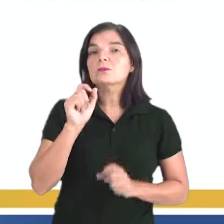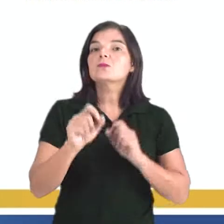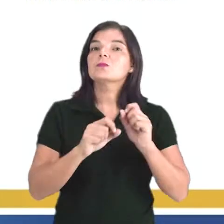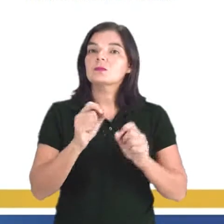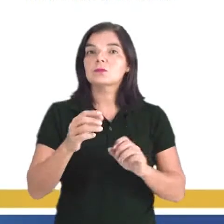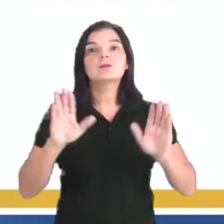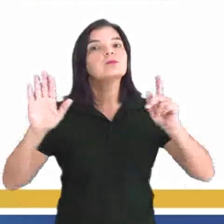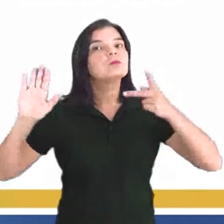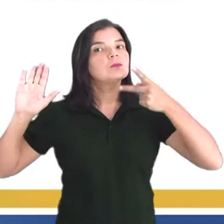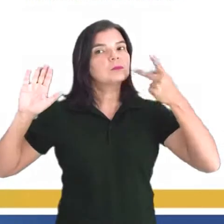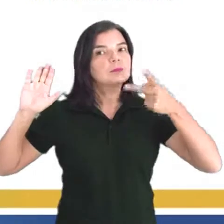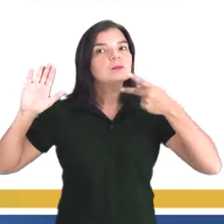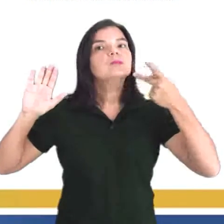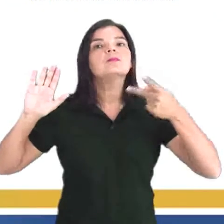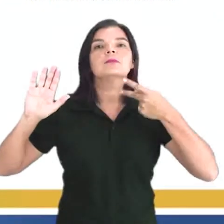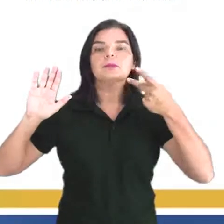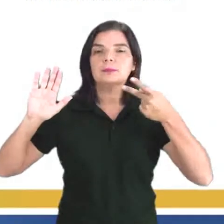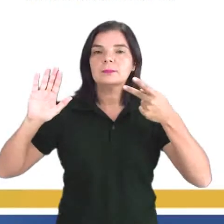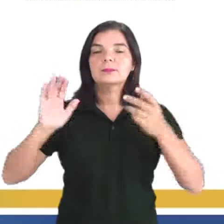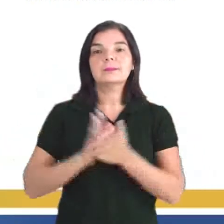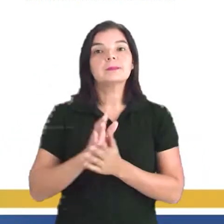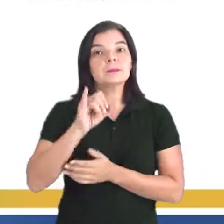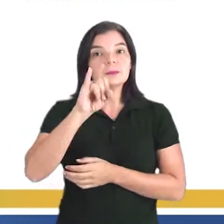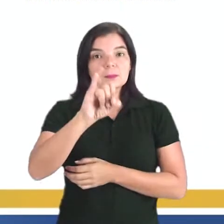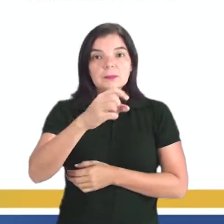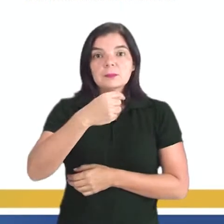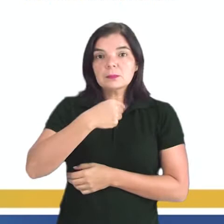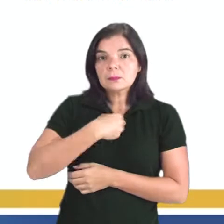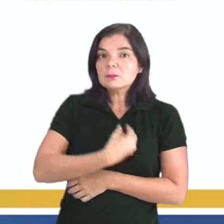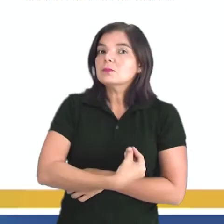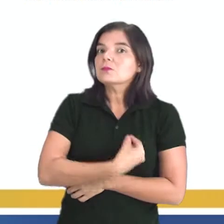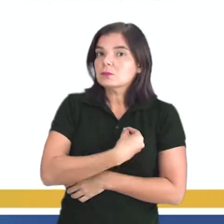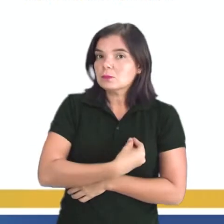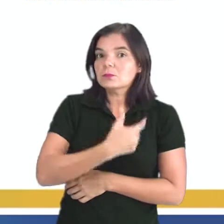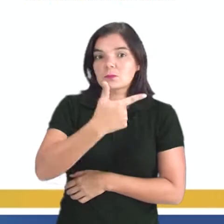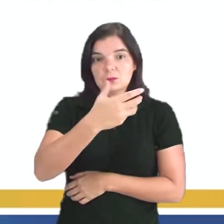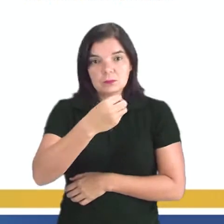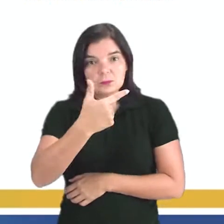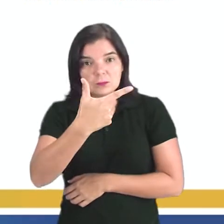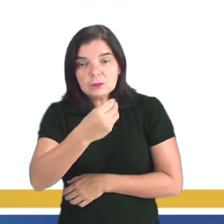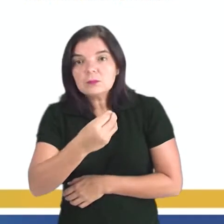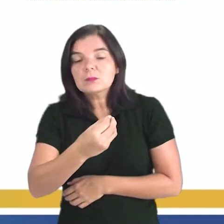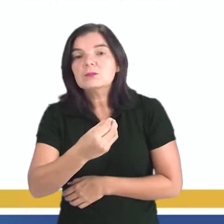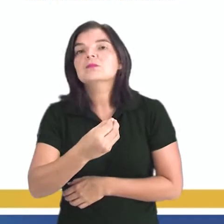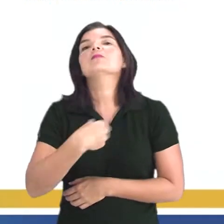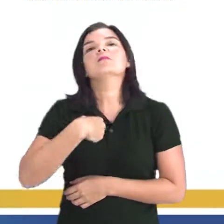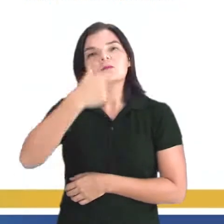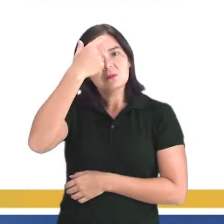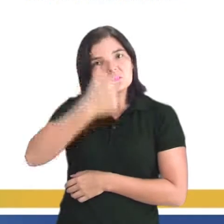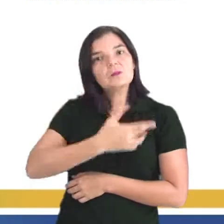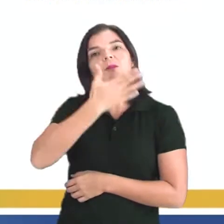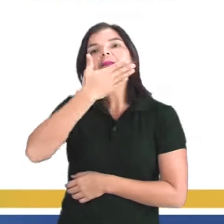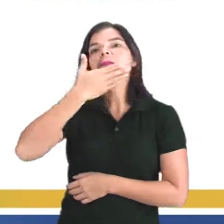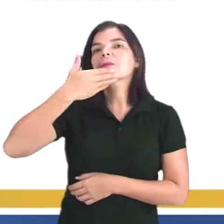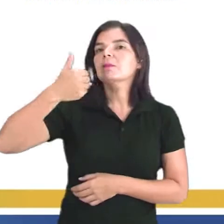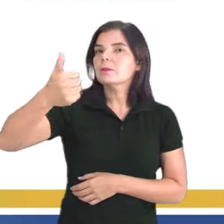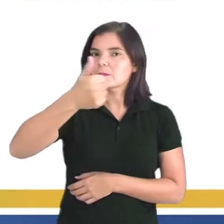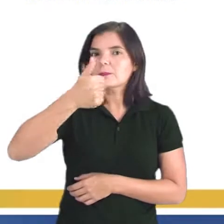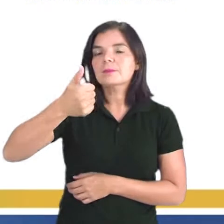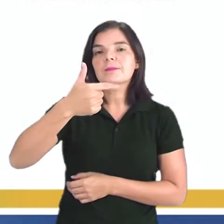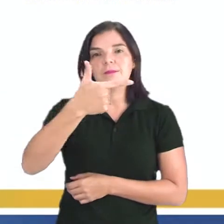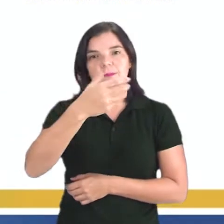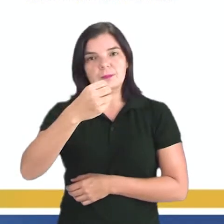de promessa, né? Se eu sobreviver a 2020, eu serei uma pessoa melhor em